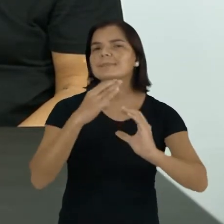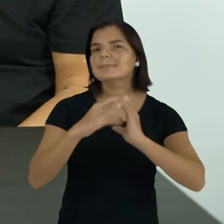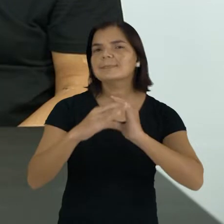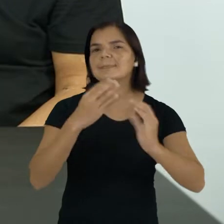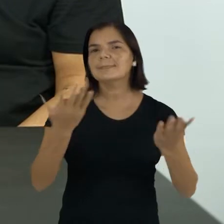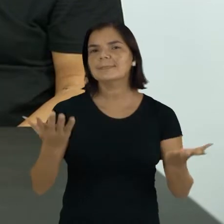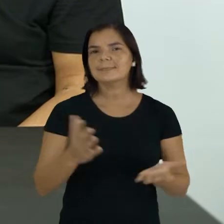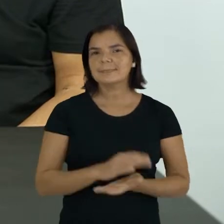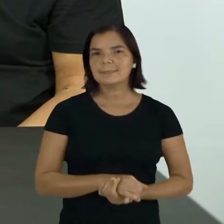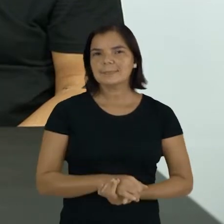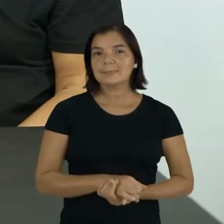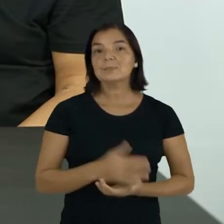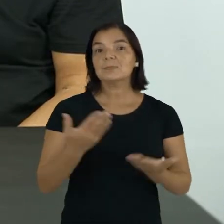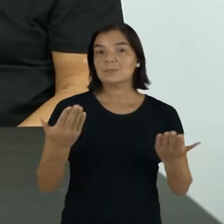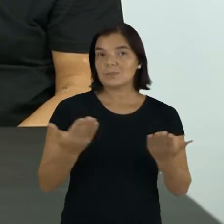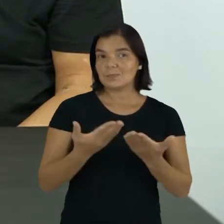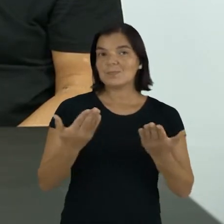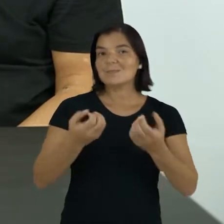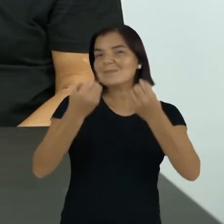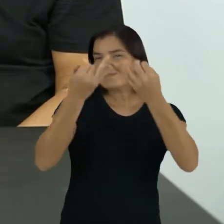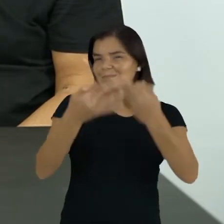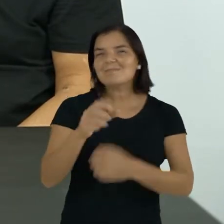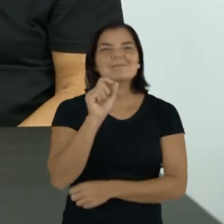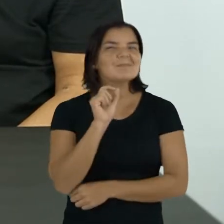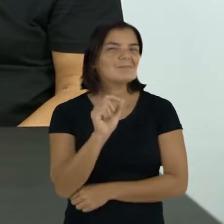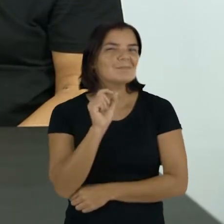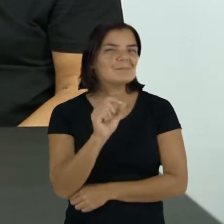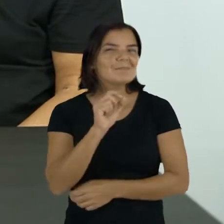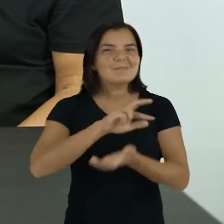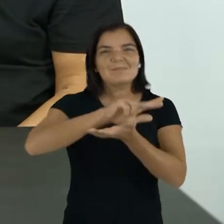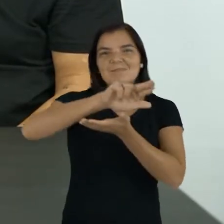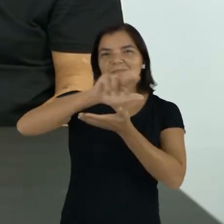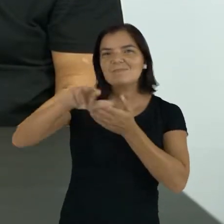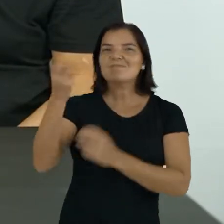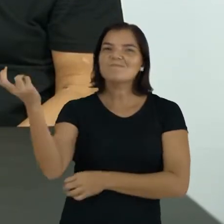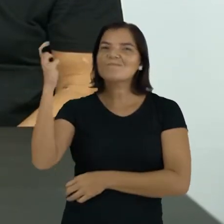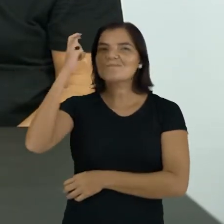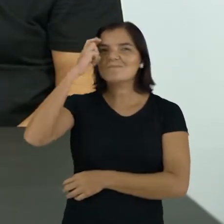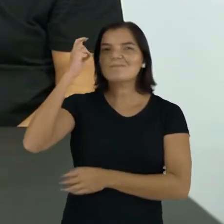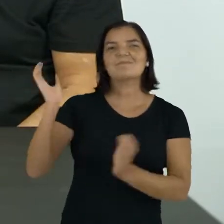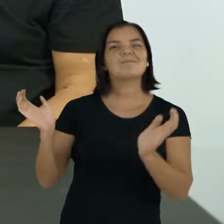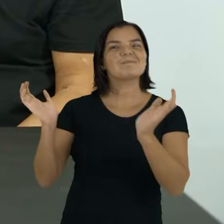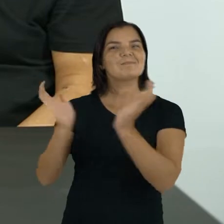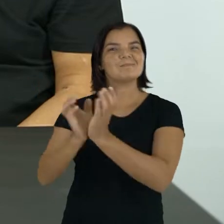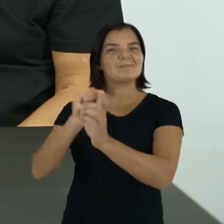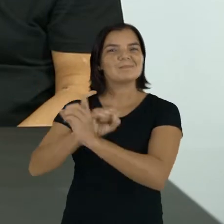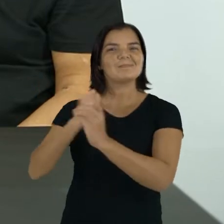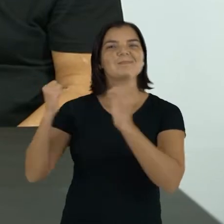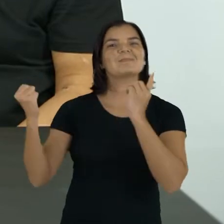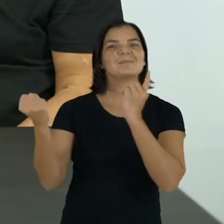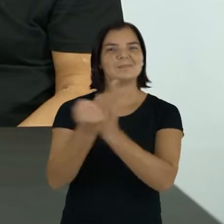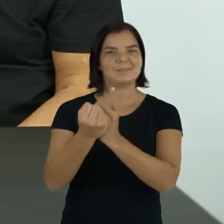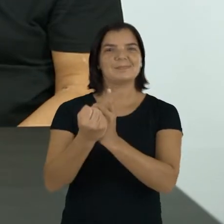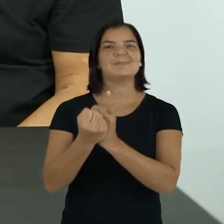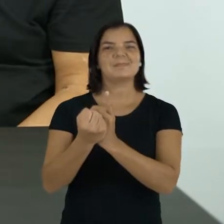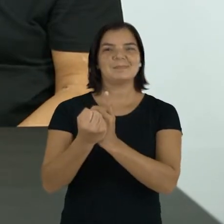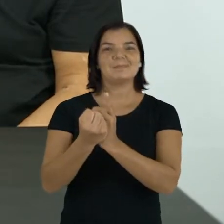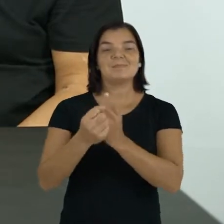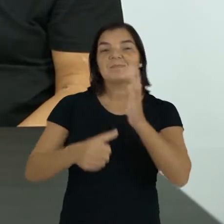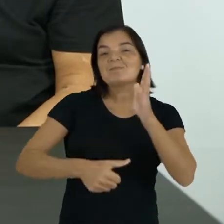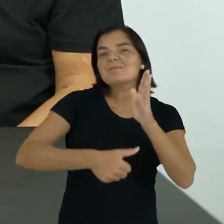canção? Hoje nós vamos falar, sabe do quê? Da diversidade cultural dos grupos sociais, um